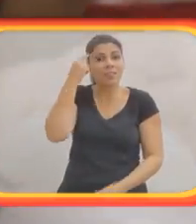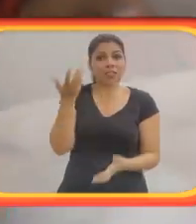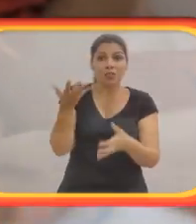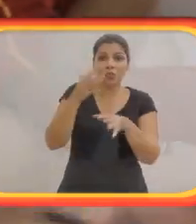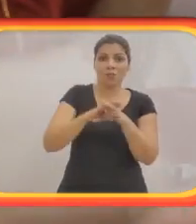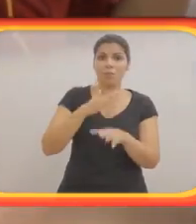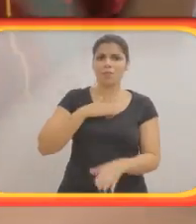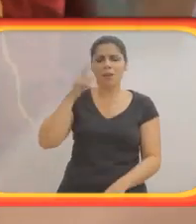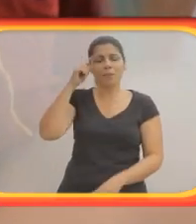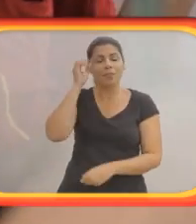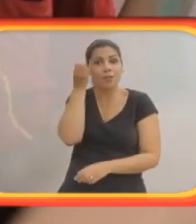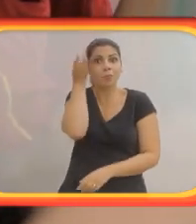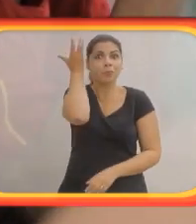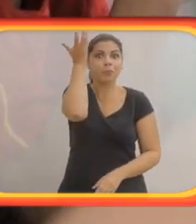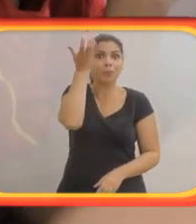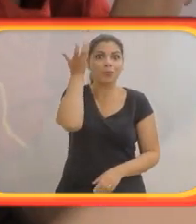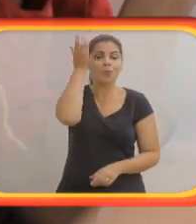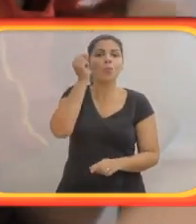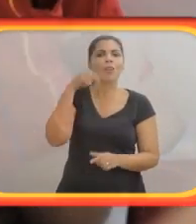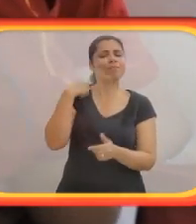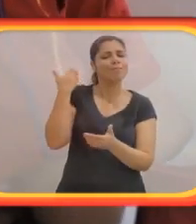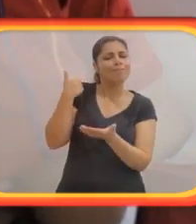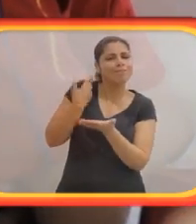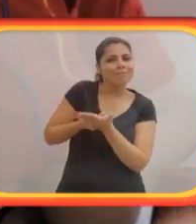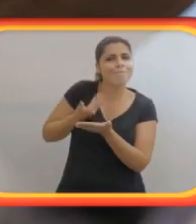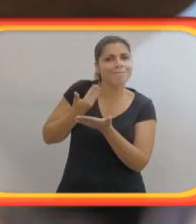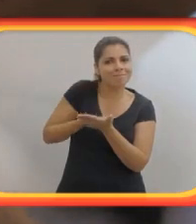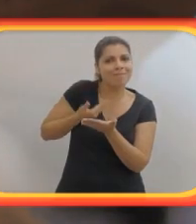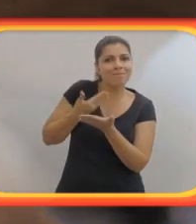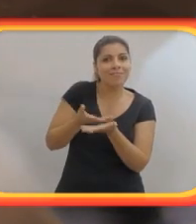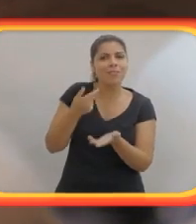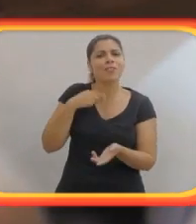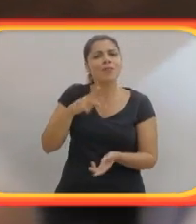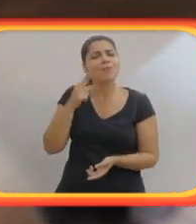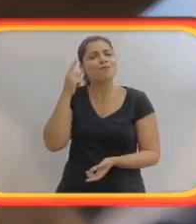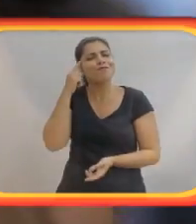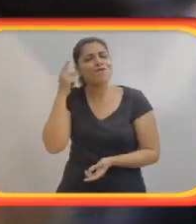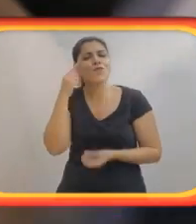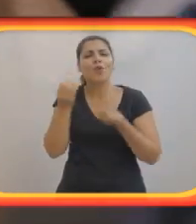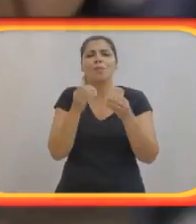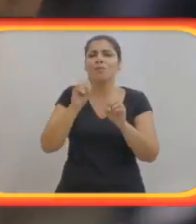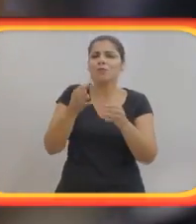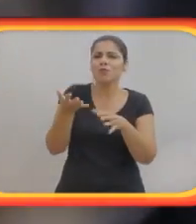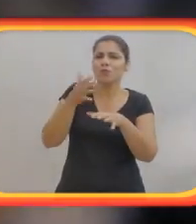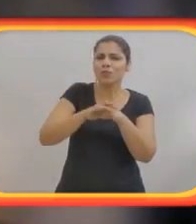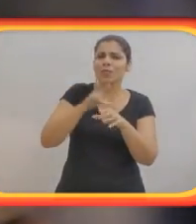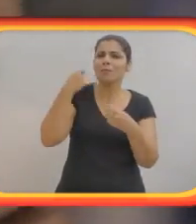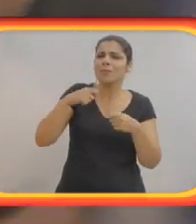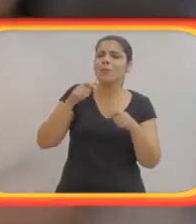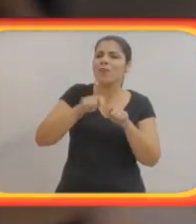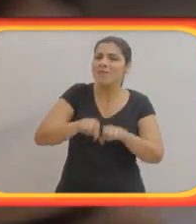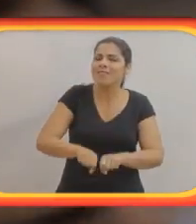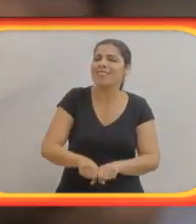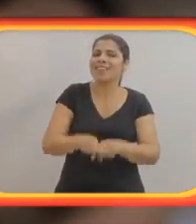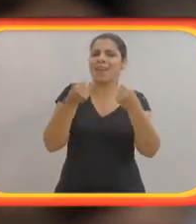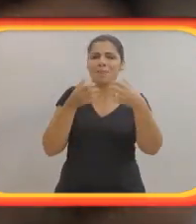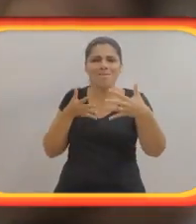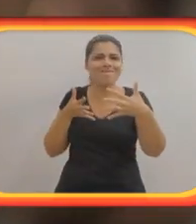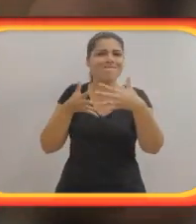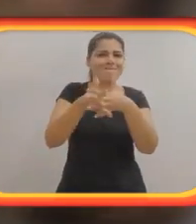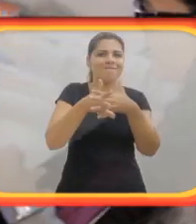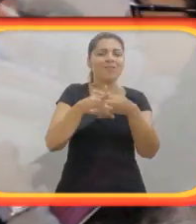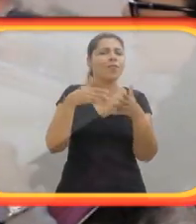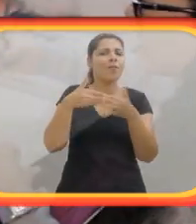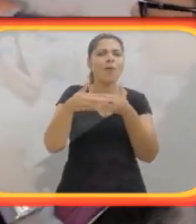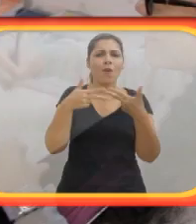na minha cabeça ela já surgiu desde que eu ainda estudava. Eu sempre digo que a educação inclusiva ela precisa ser uma quebra de paradigmas antes de